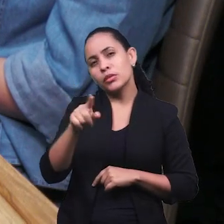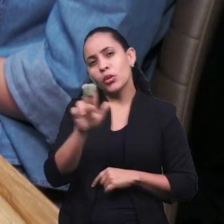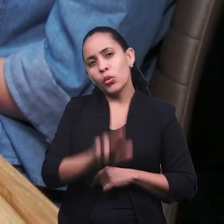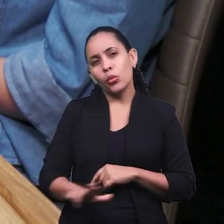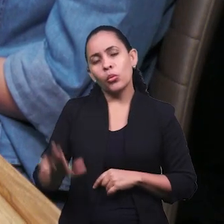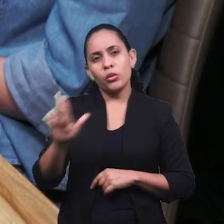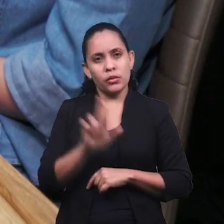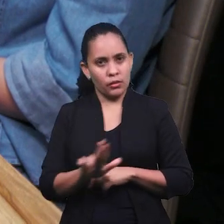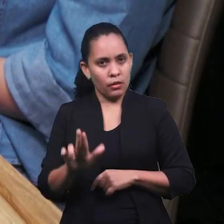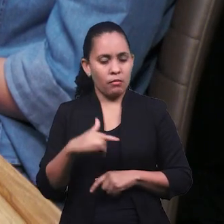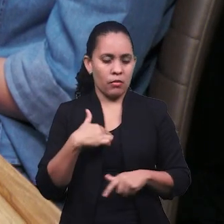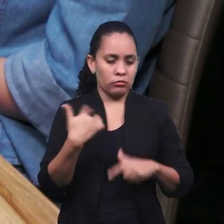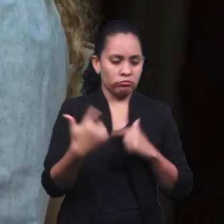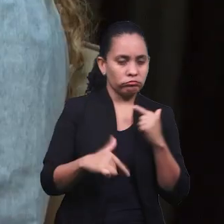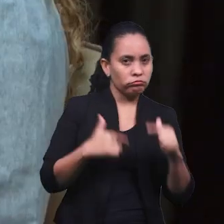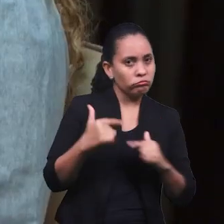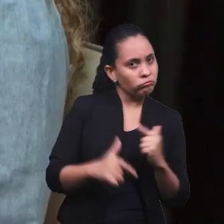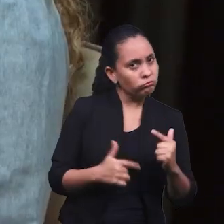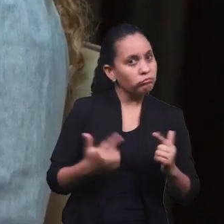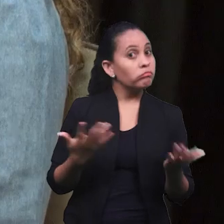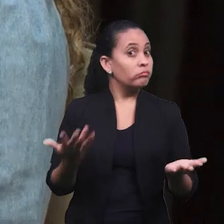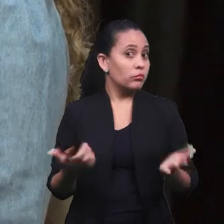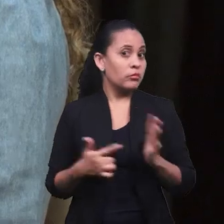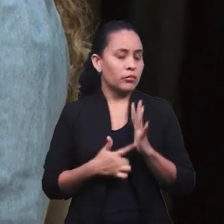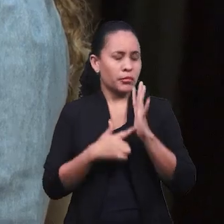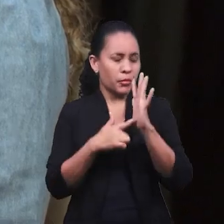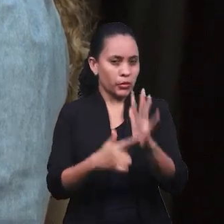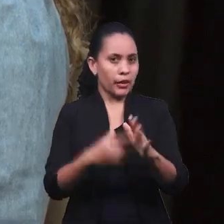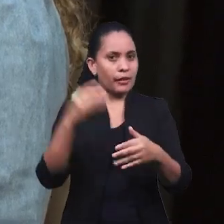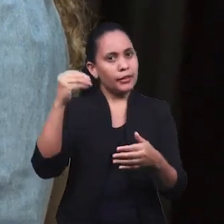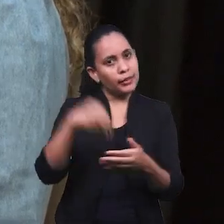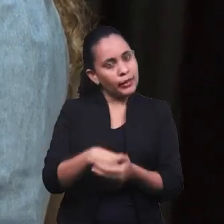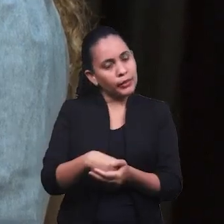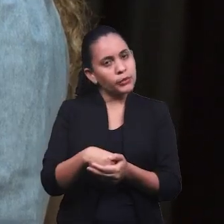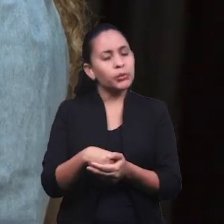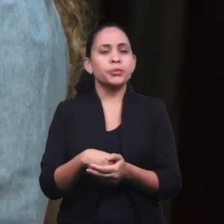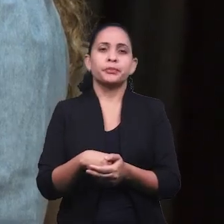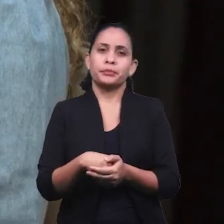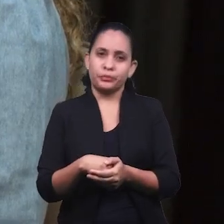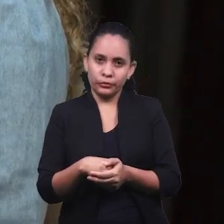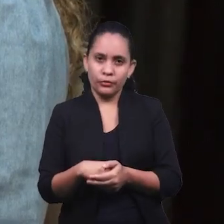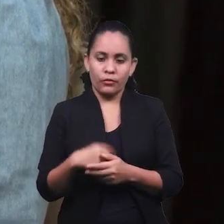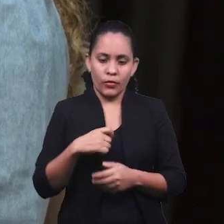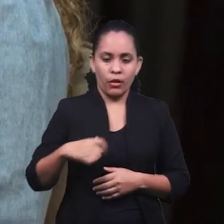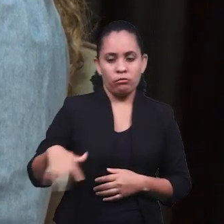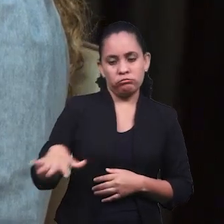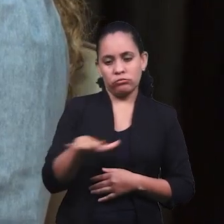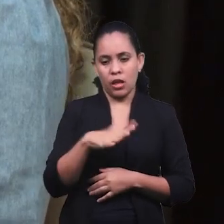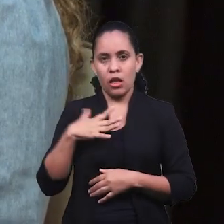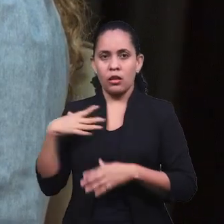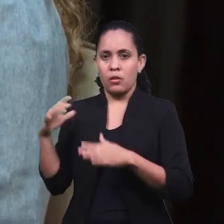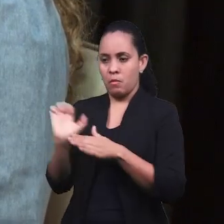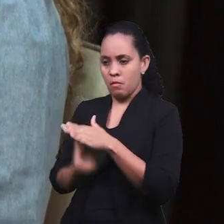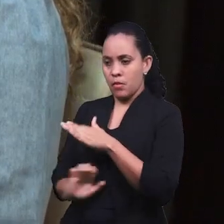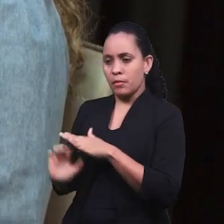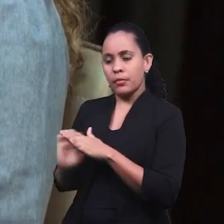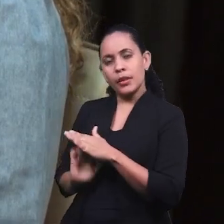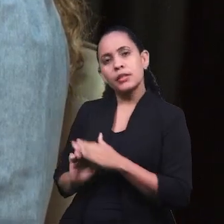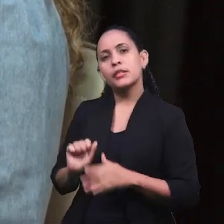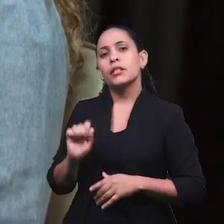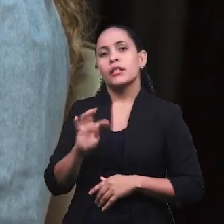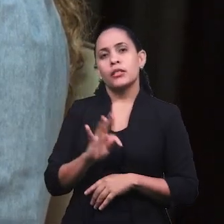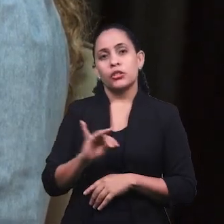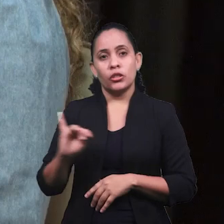mais específico, mais prático. Ele é um curso de duração entre 2 a 3 anos. E ele é um curso para quem talvez precisa